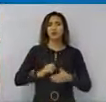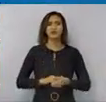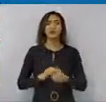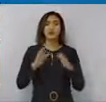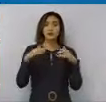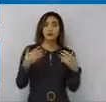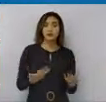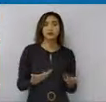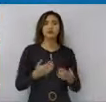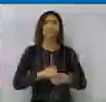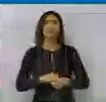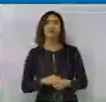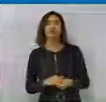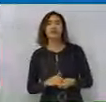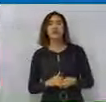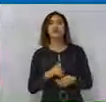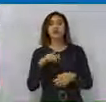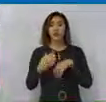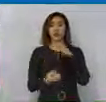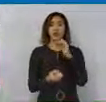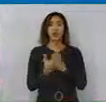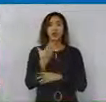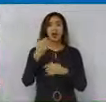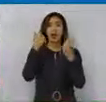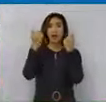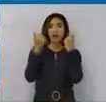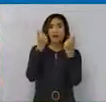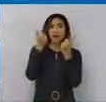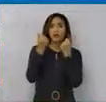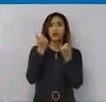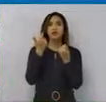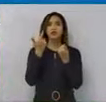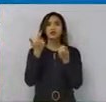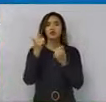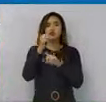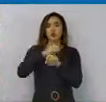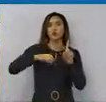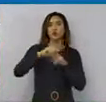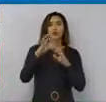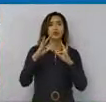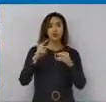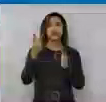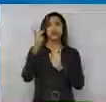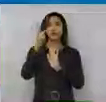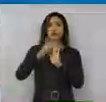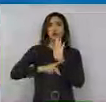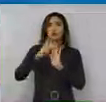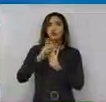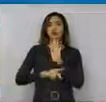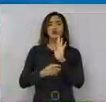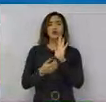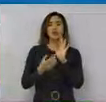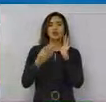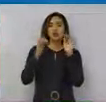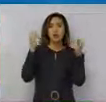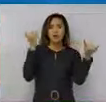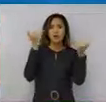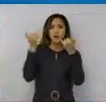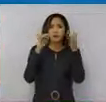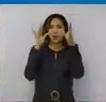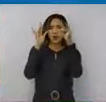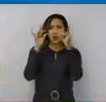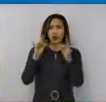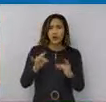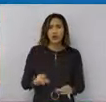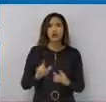dessa forma, foi elaborada uma avaliação ambiental e social de todos os projetos da mostra de uma forma bastante detalhada e um plano de